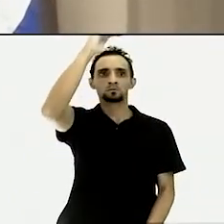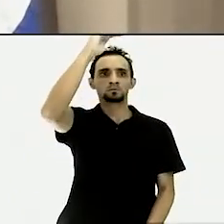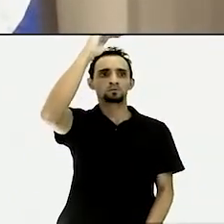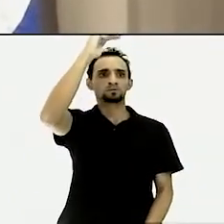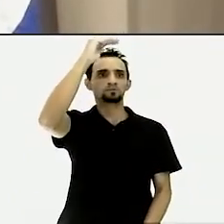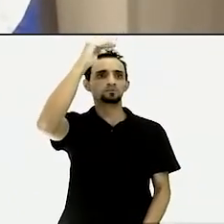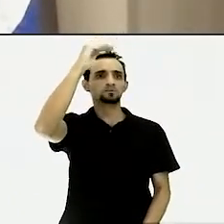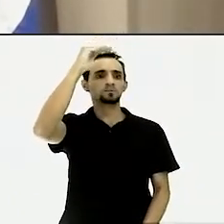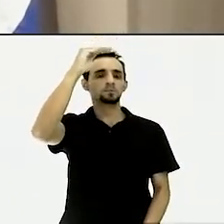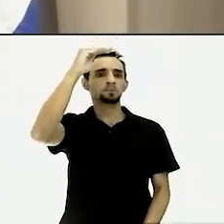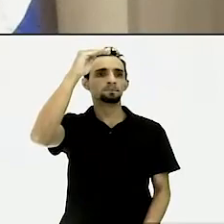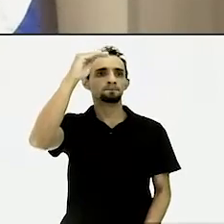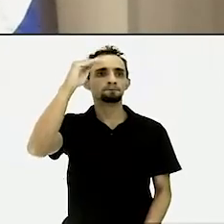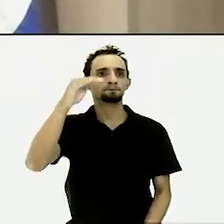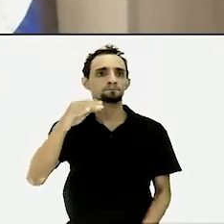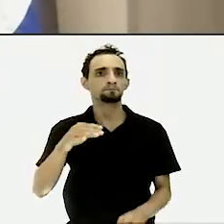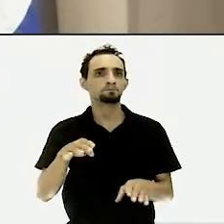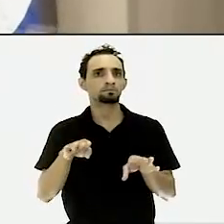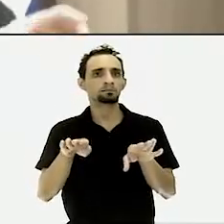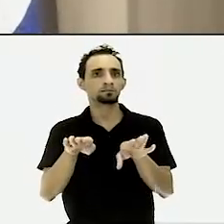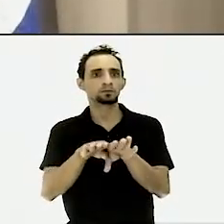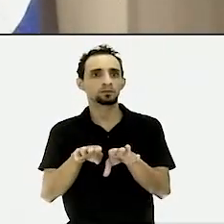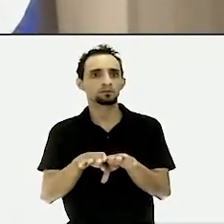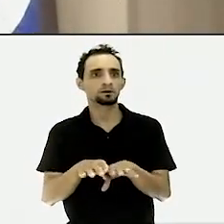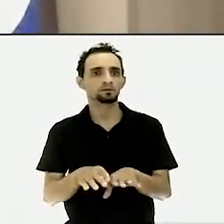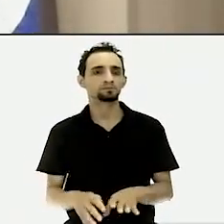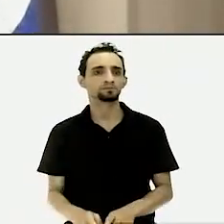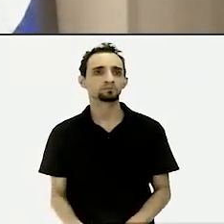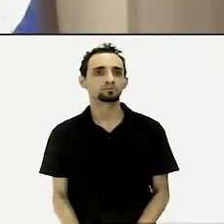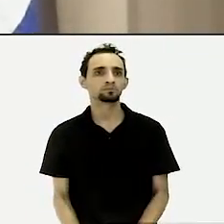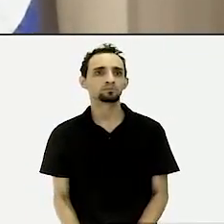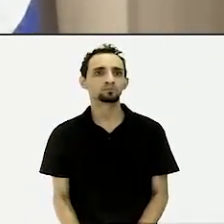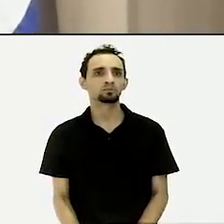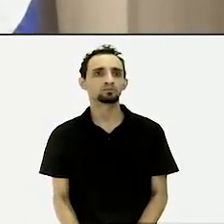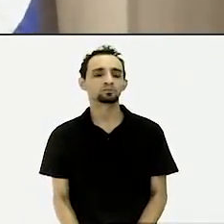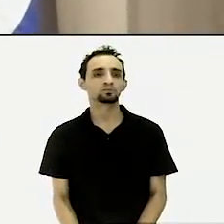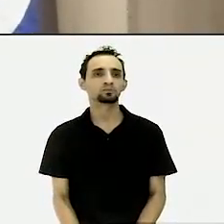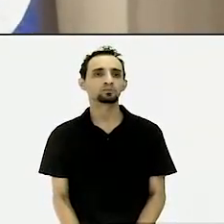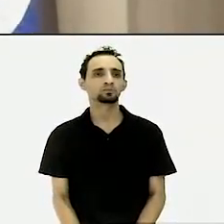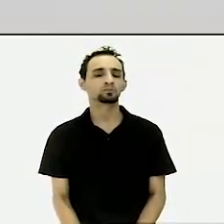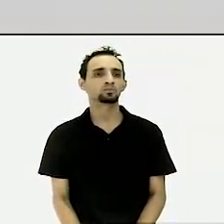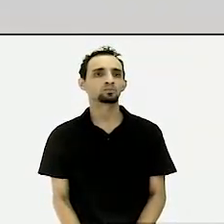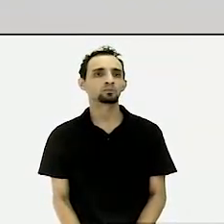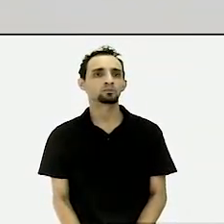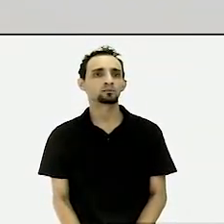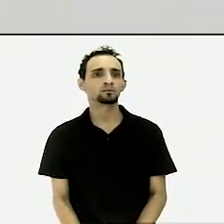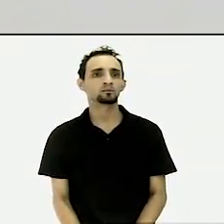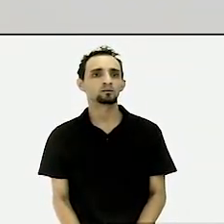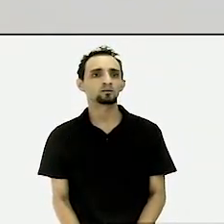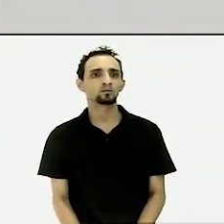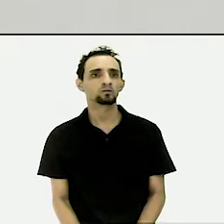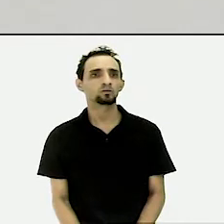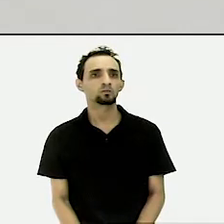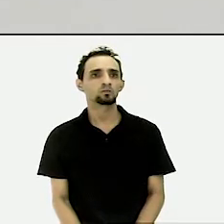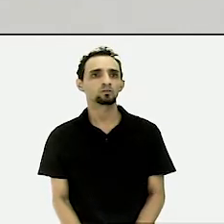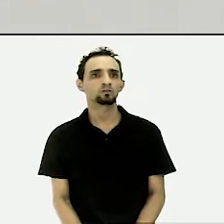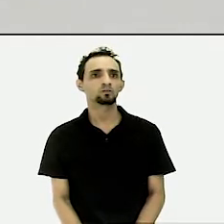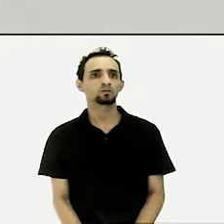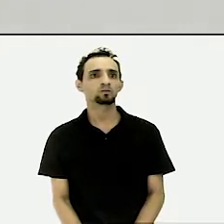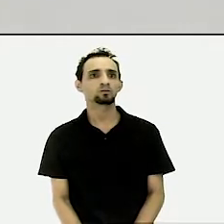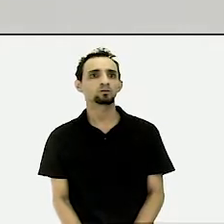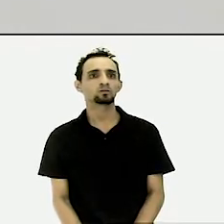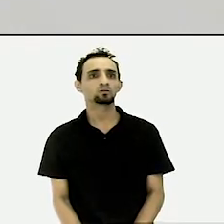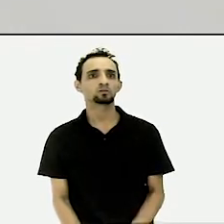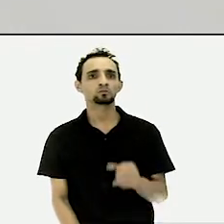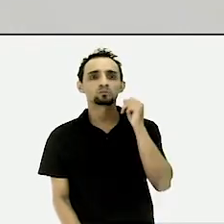comecei a fazer junto com os demais vereadores. Pois não, vereadora, pode ir. Marcos, parabéns pelo assunto. Vocês até perguntaram como que